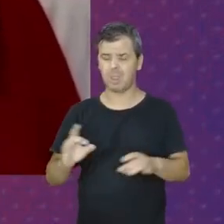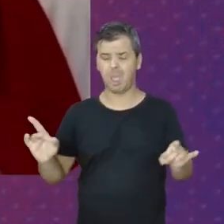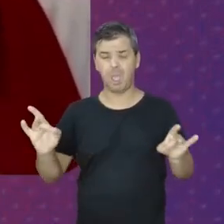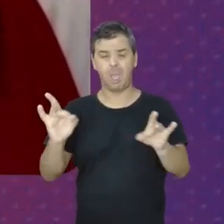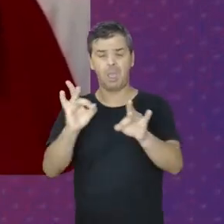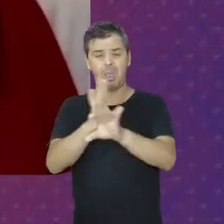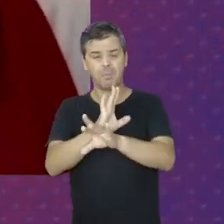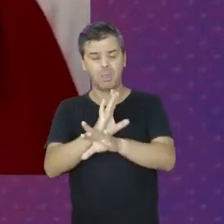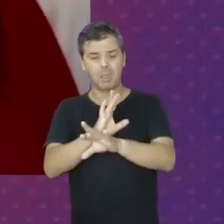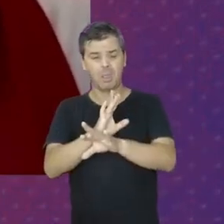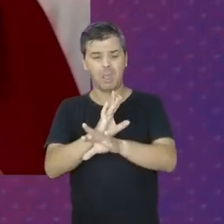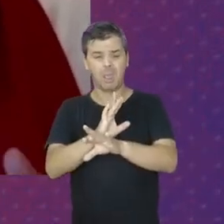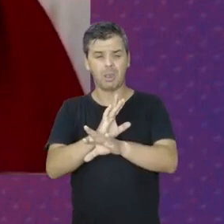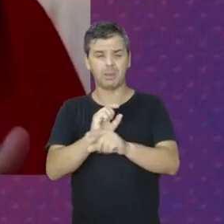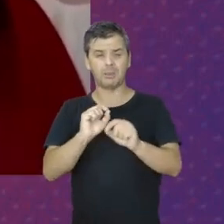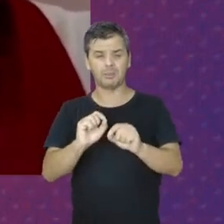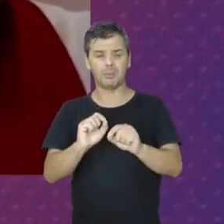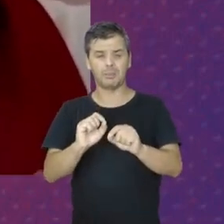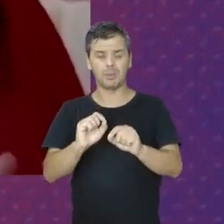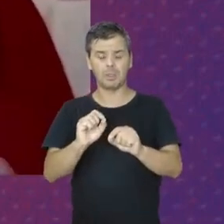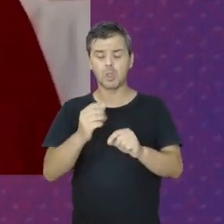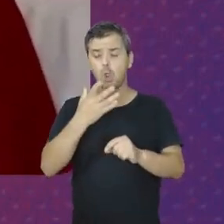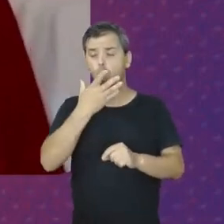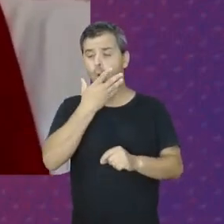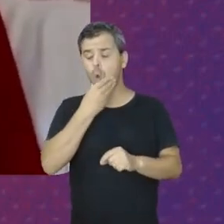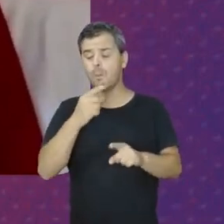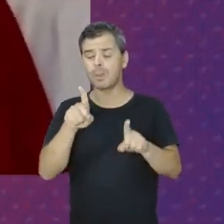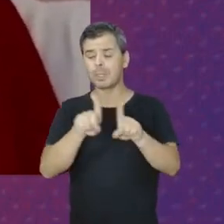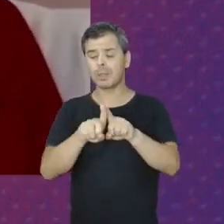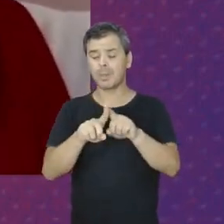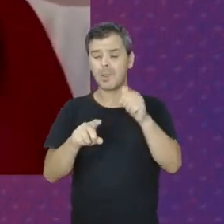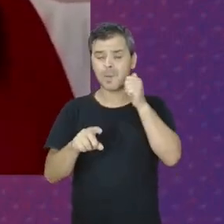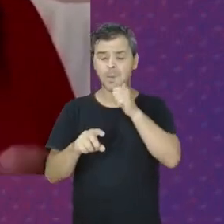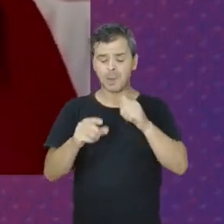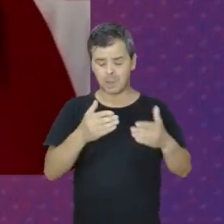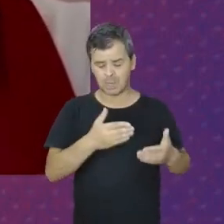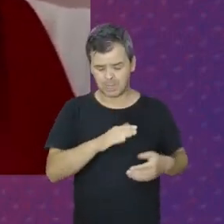destruiu a possibilidade de homens e mulheres negras,